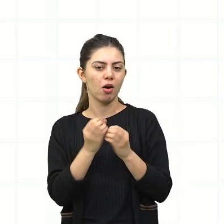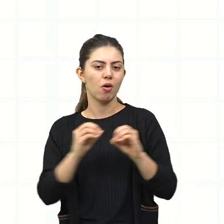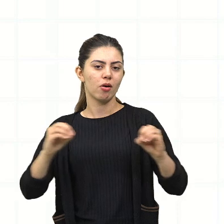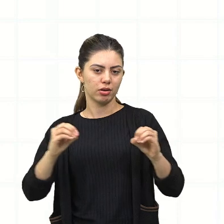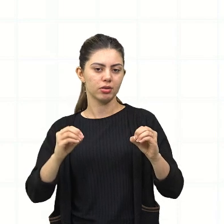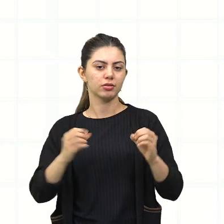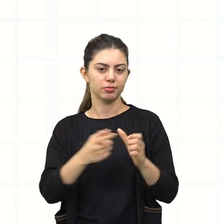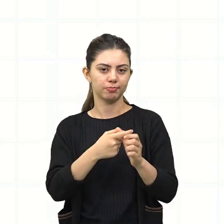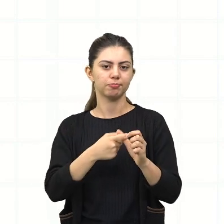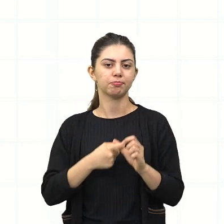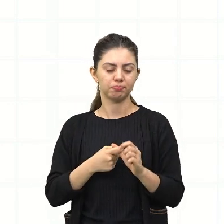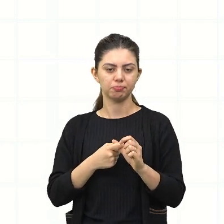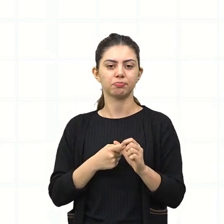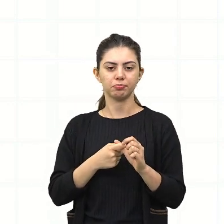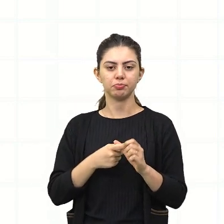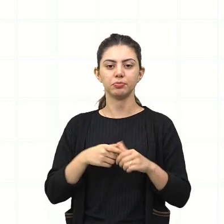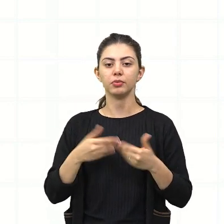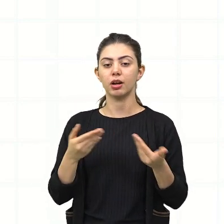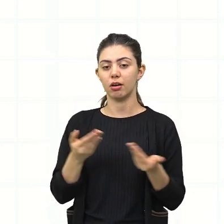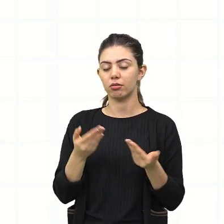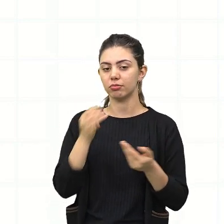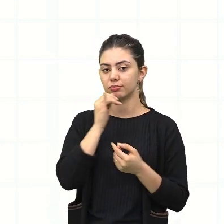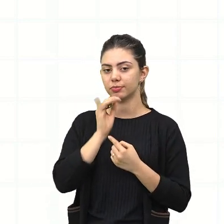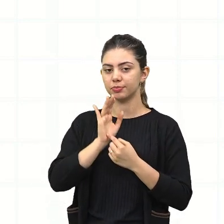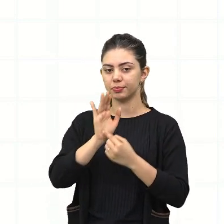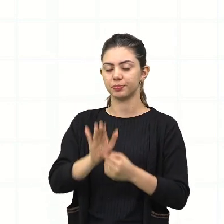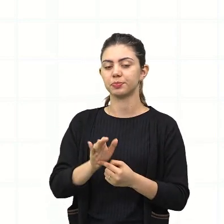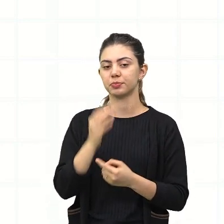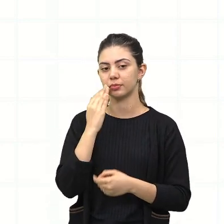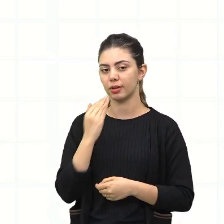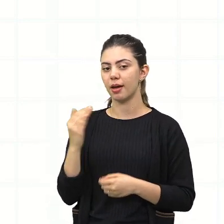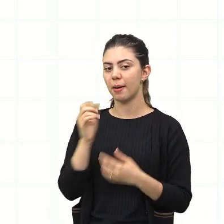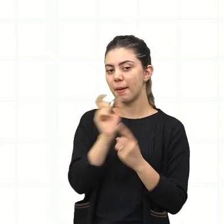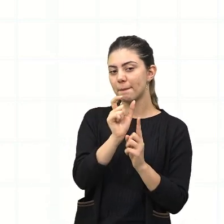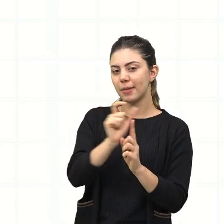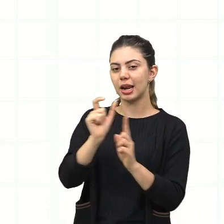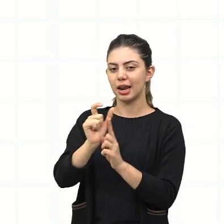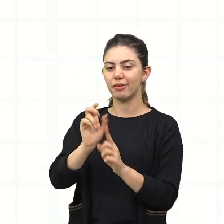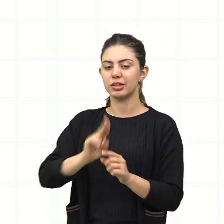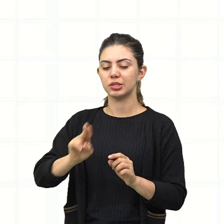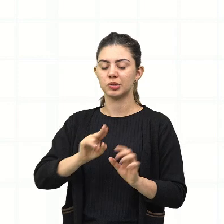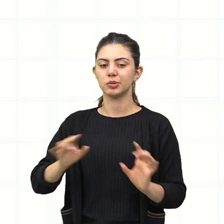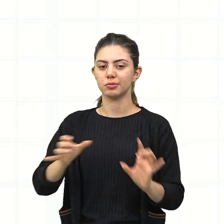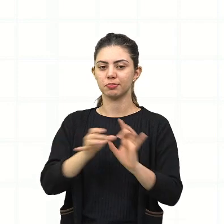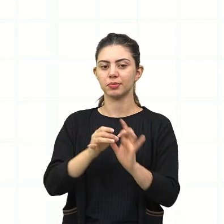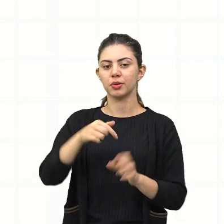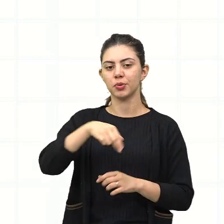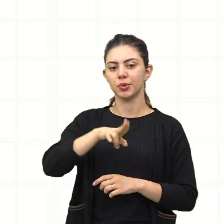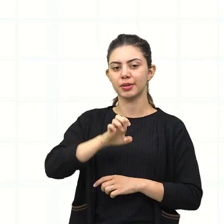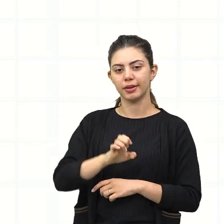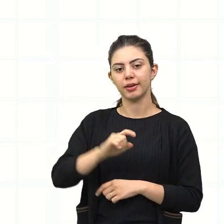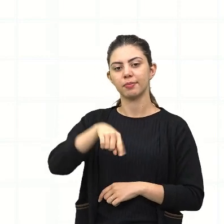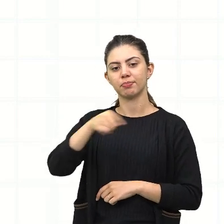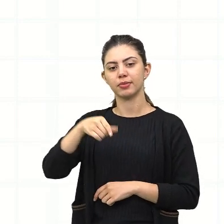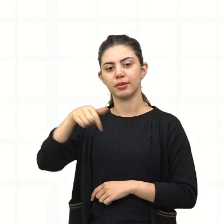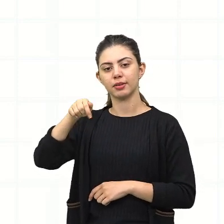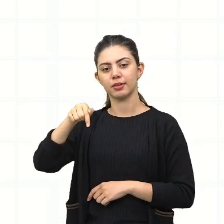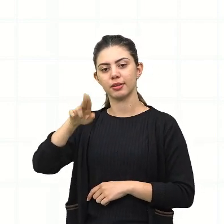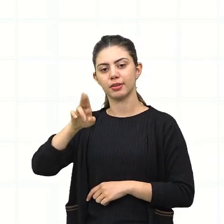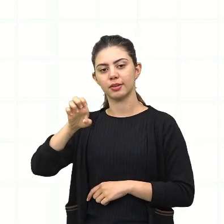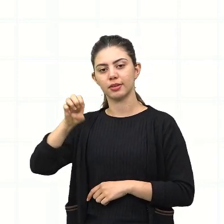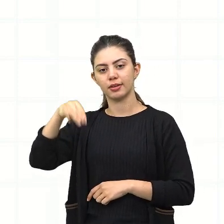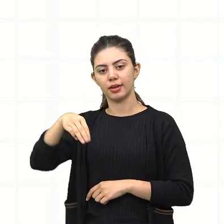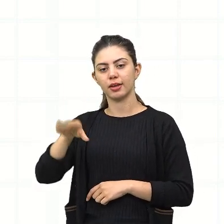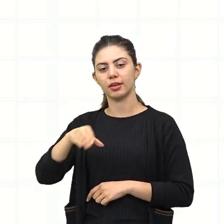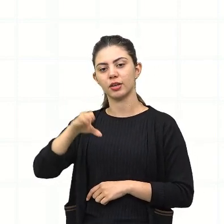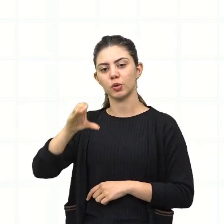alguns exemplos de pronomes relativos, nós temos o que, provavelmente o mais comum, o quem, o cujo,